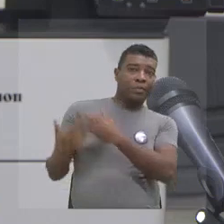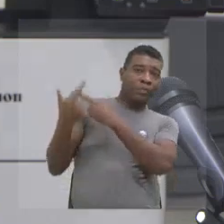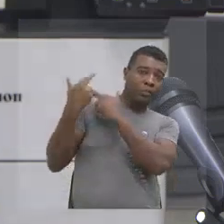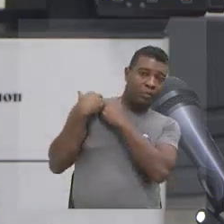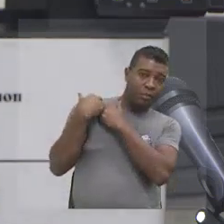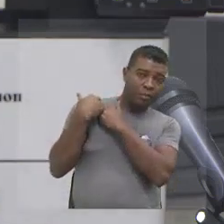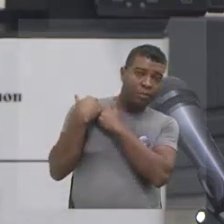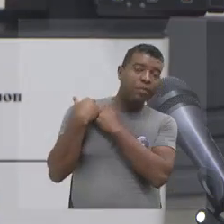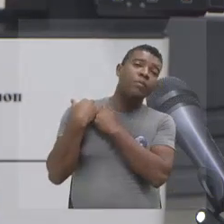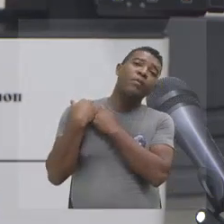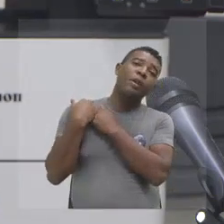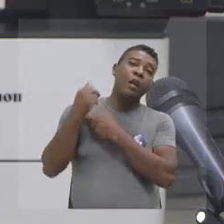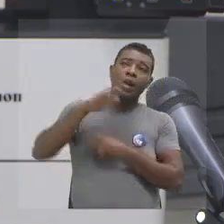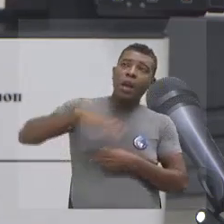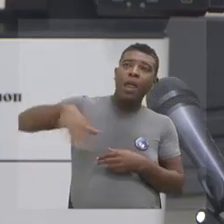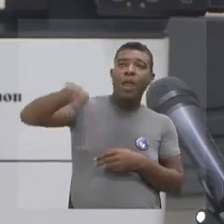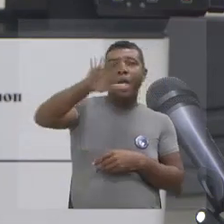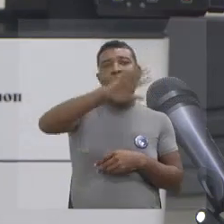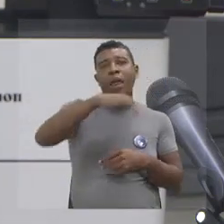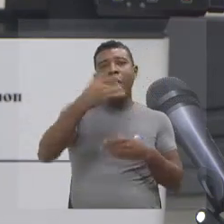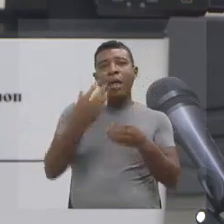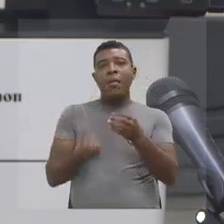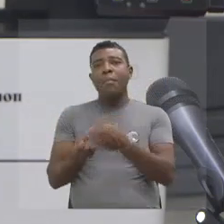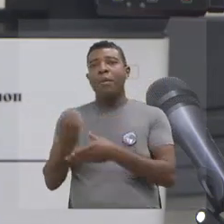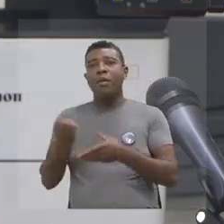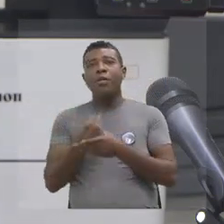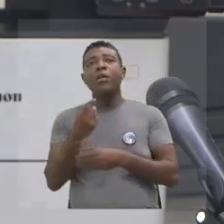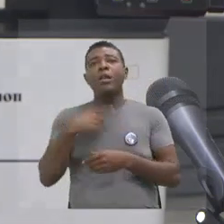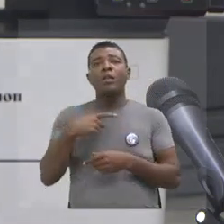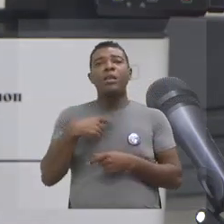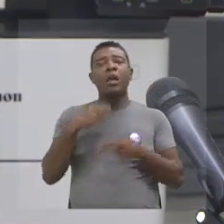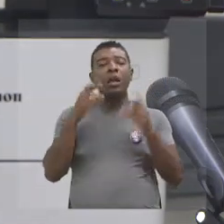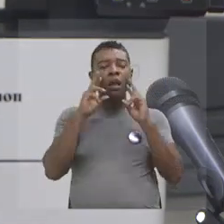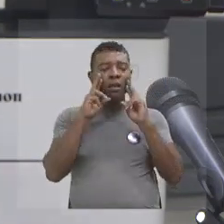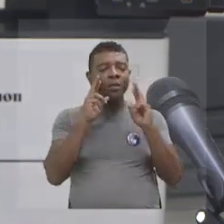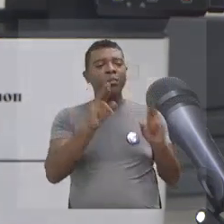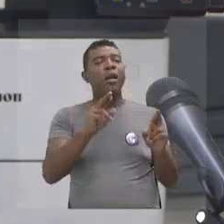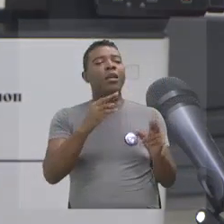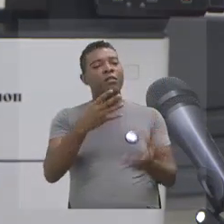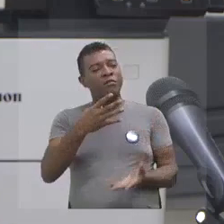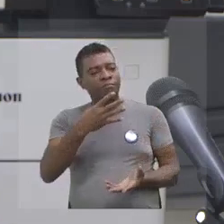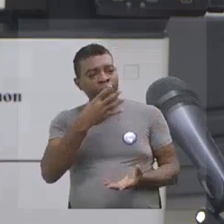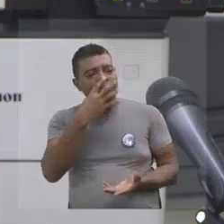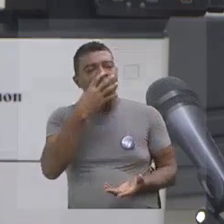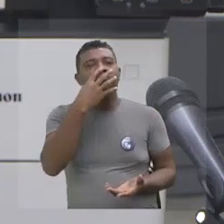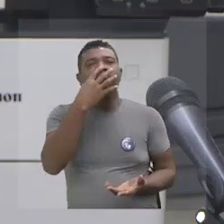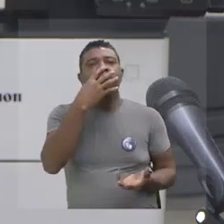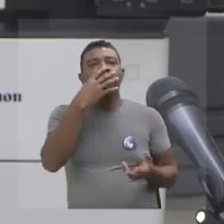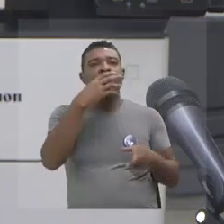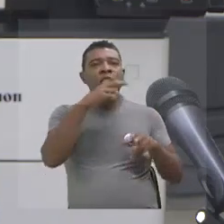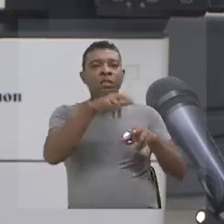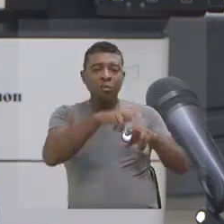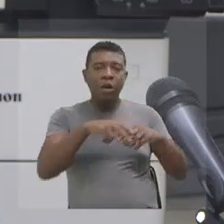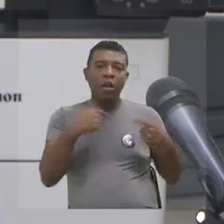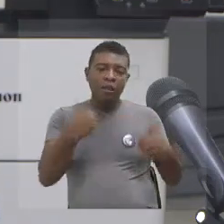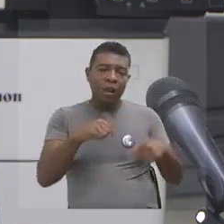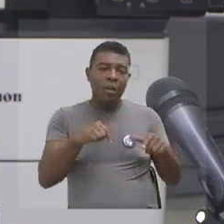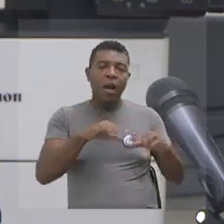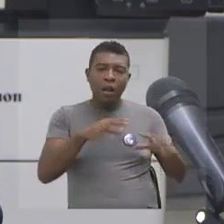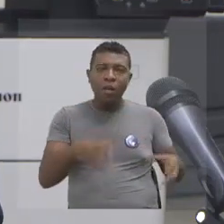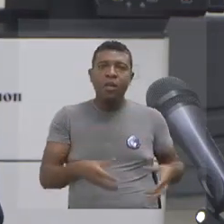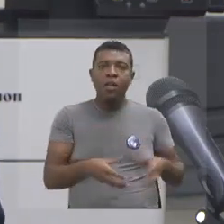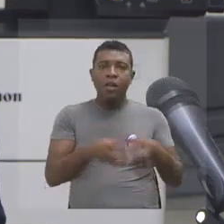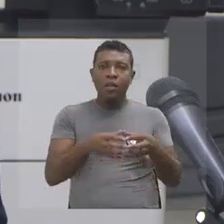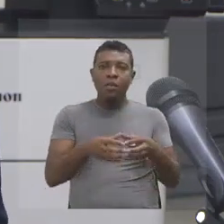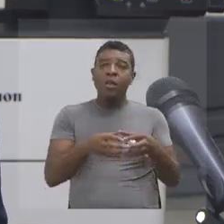dos nossos produtores obtém o respeito admiração pelo trabalho de toda a equipe então quero